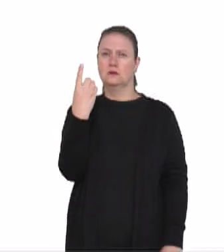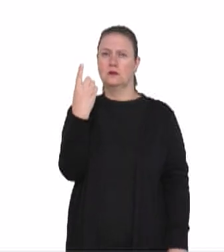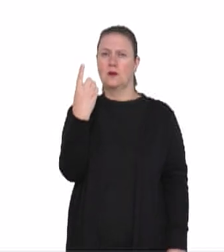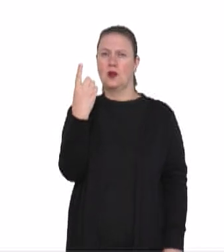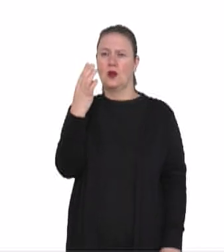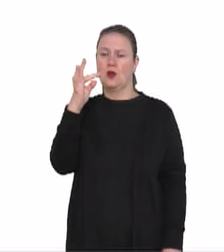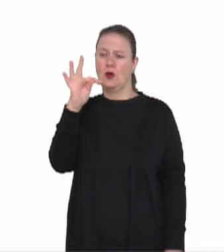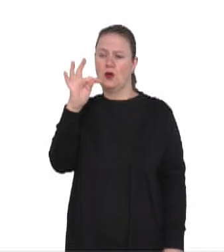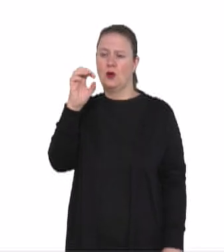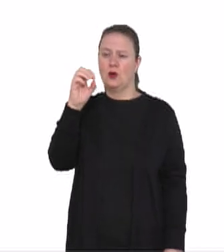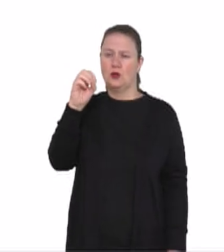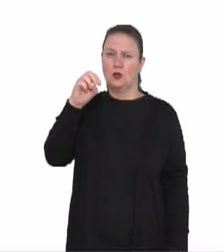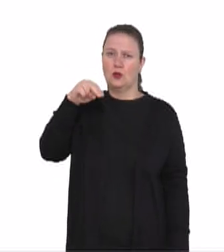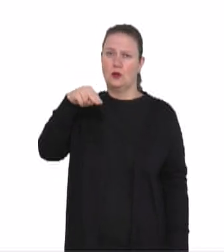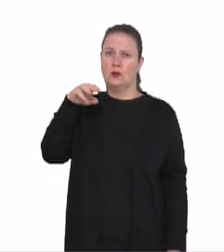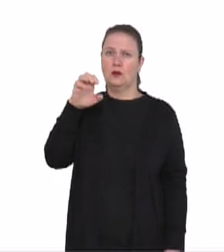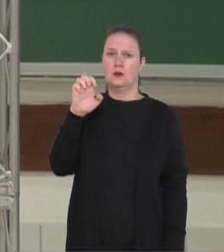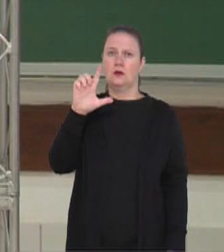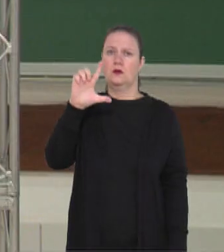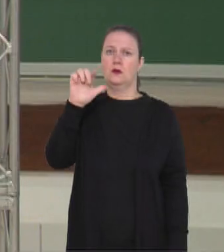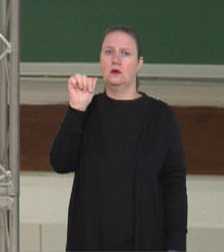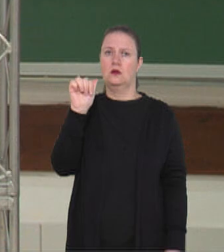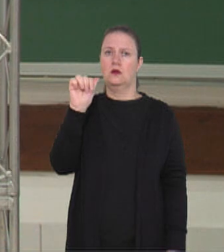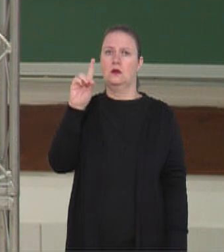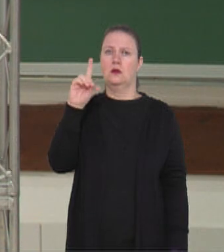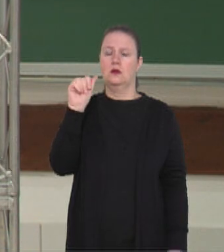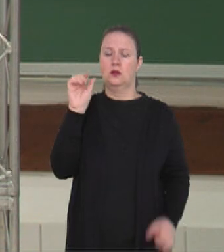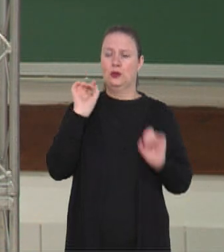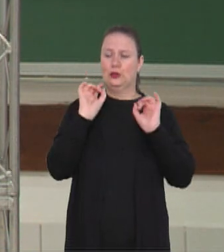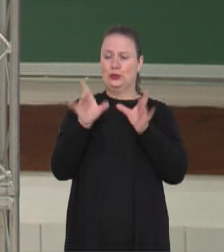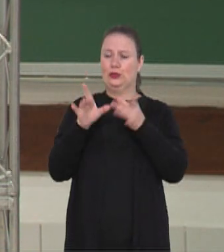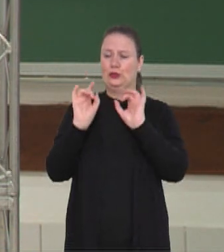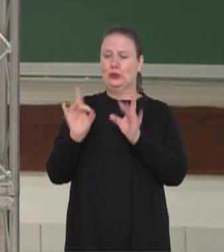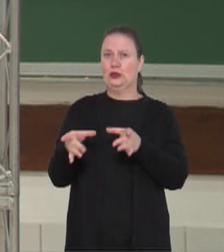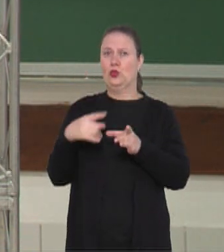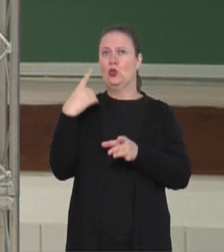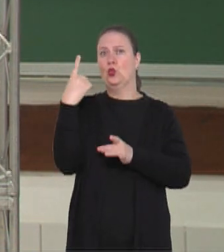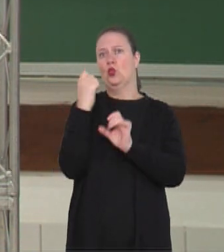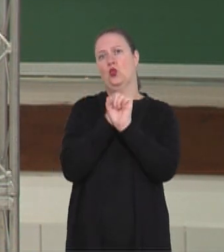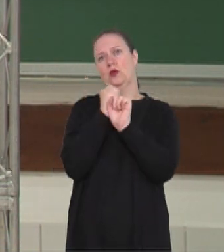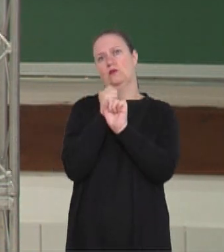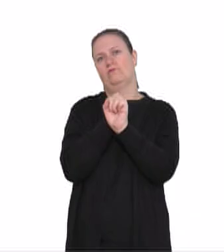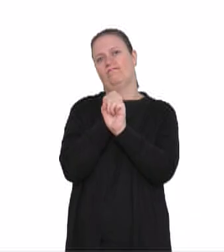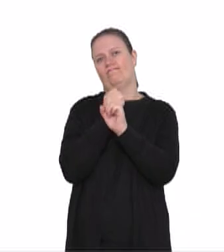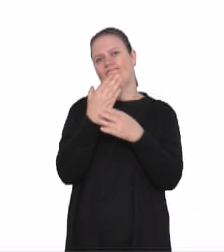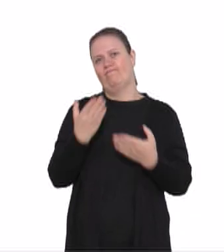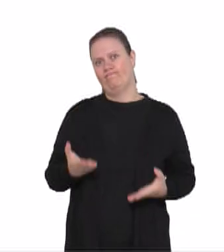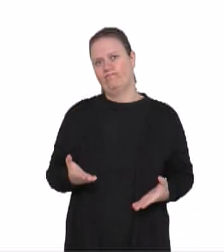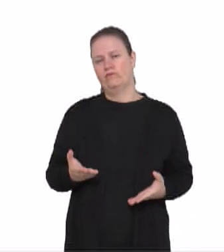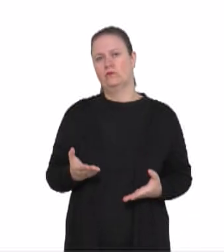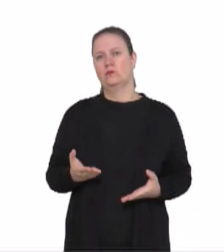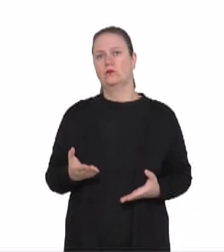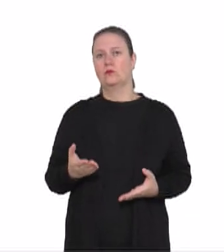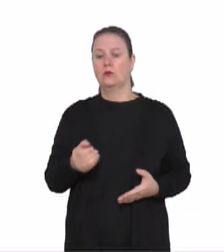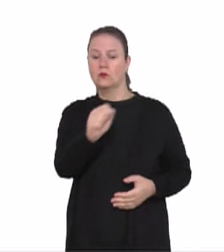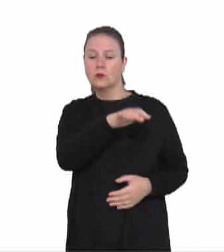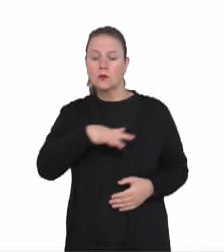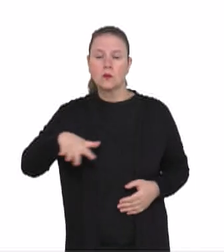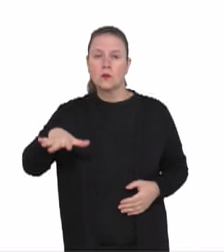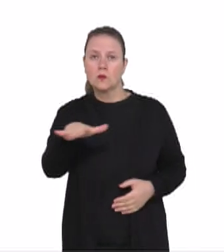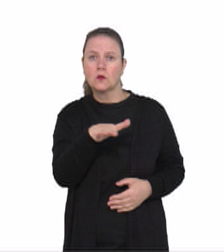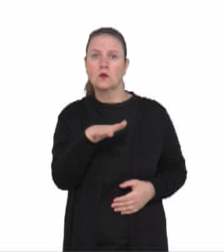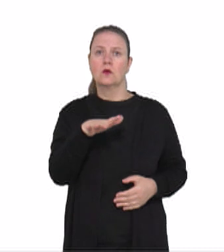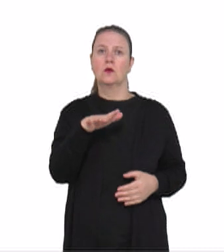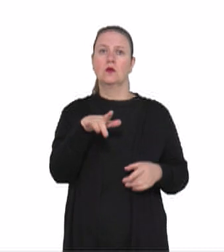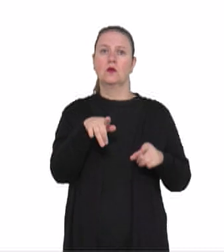lixo por ano, o mesmo peso que a média dos carros. E a nossa ecodica diz assim, o espaço para vocês colocarem